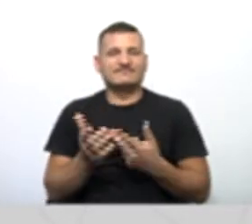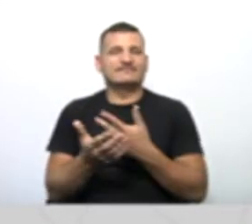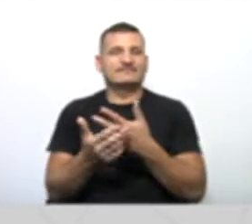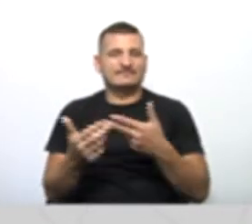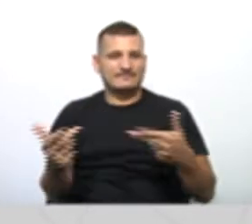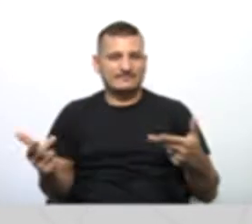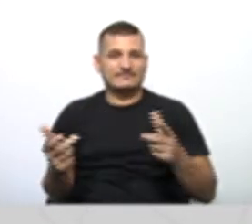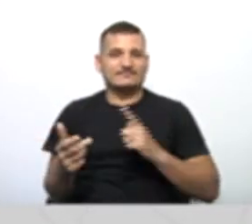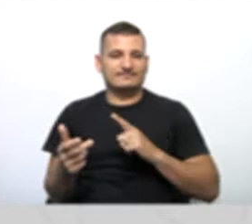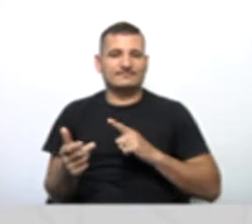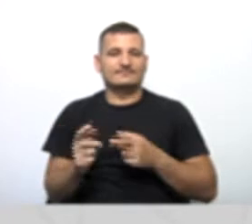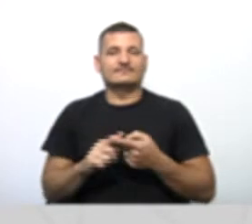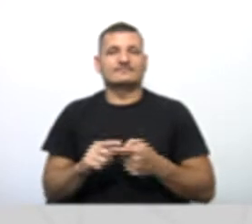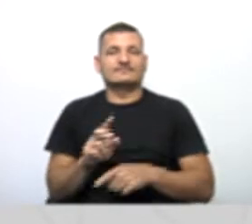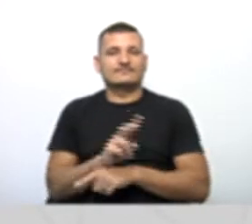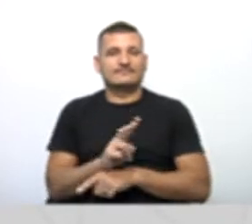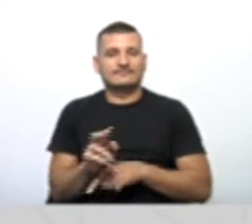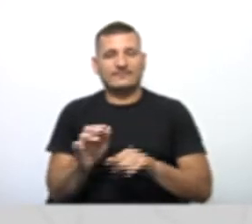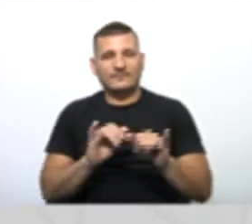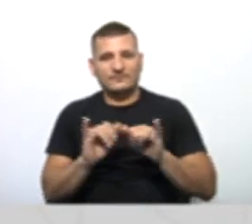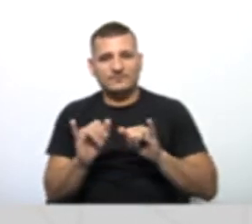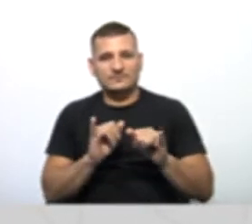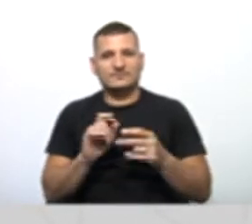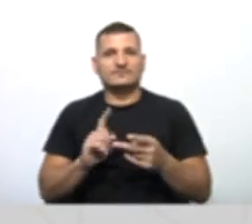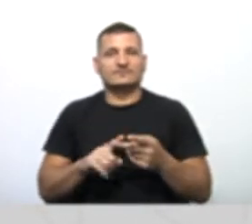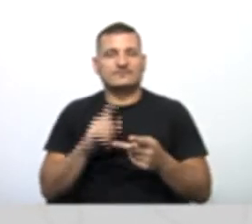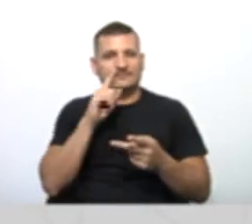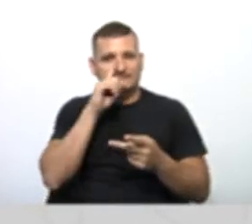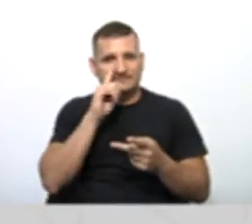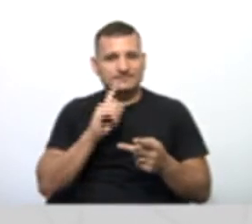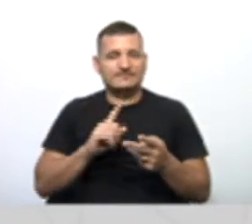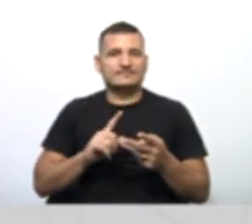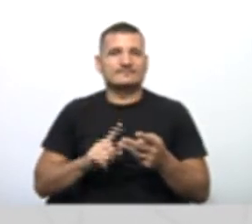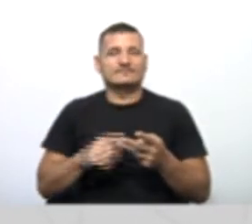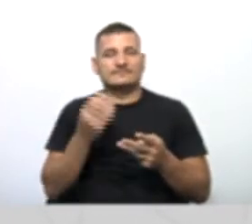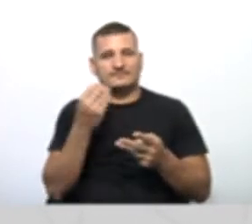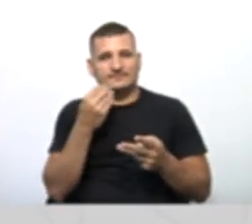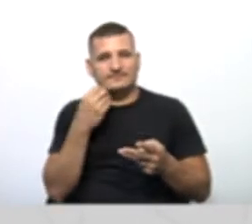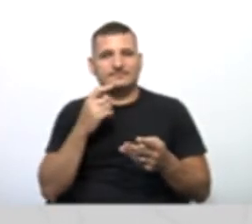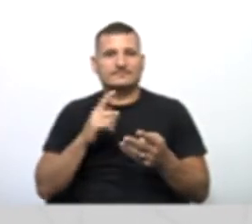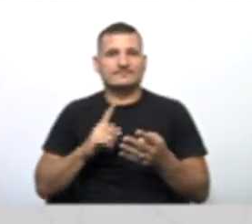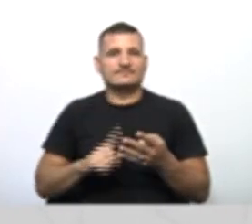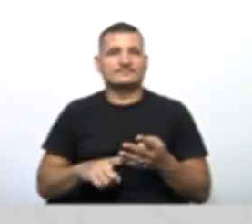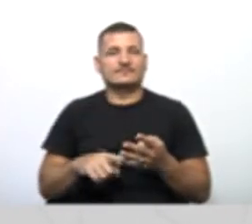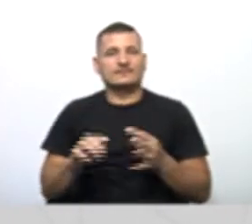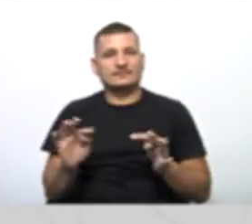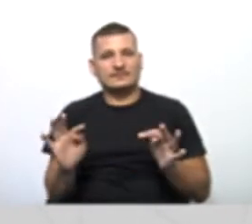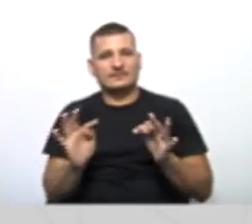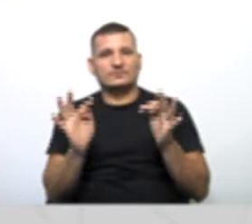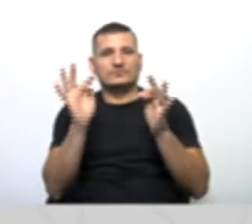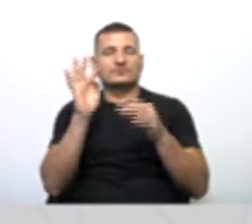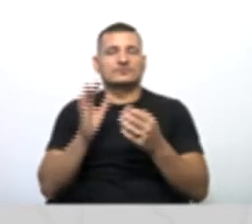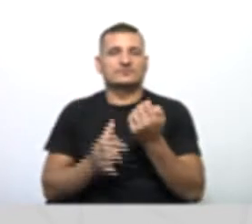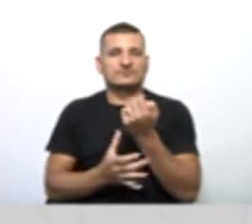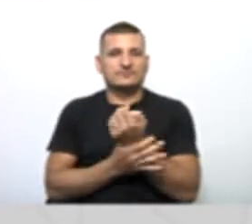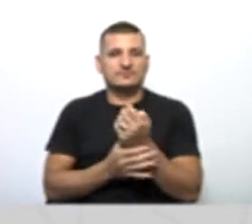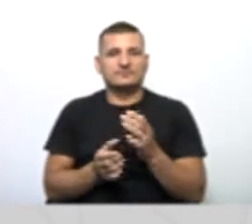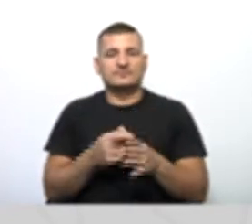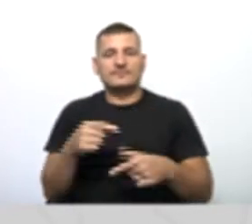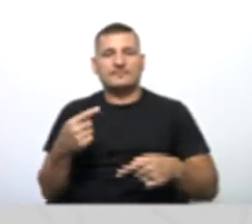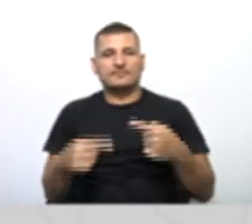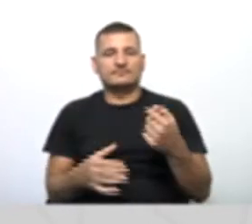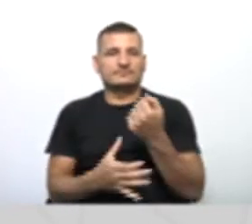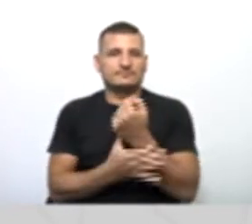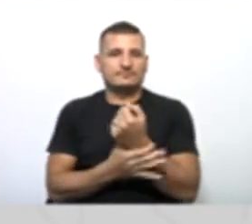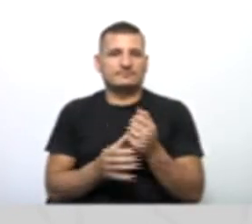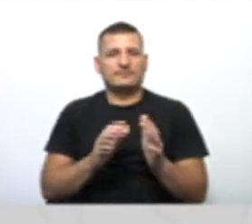da informação, ameaças, riscos, vulnerabilidades, mecanismos e tecnologias de segurança, política de segurança, ou seja,